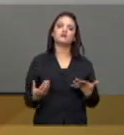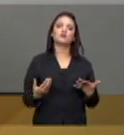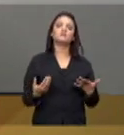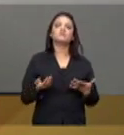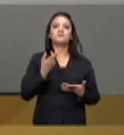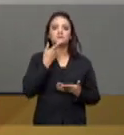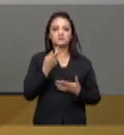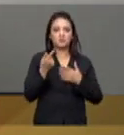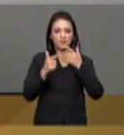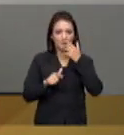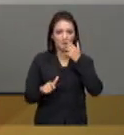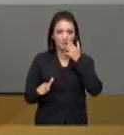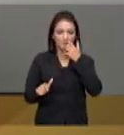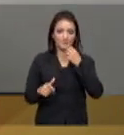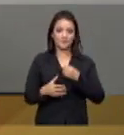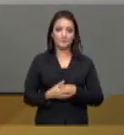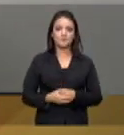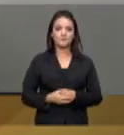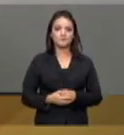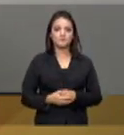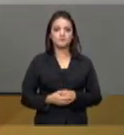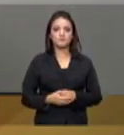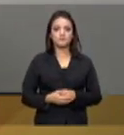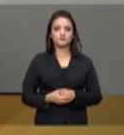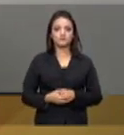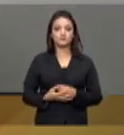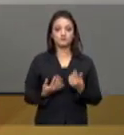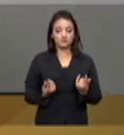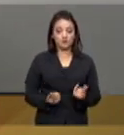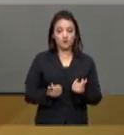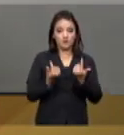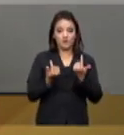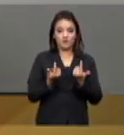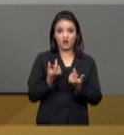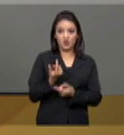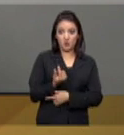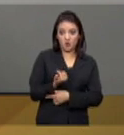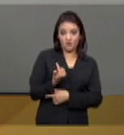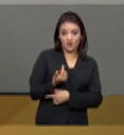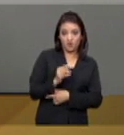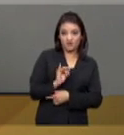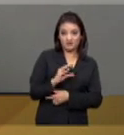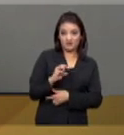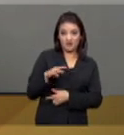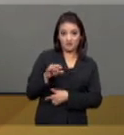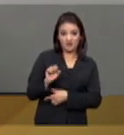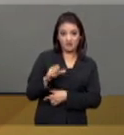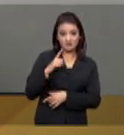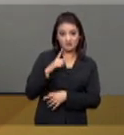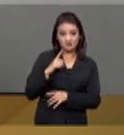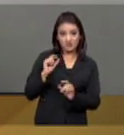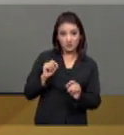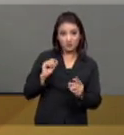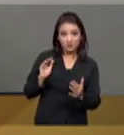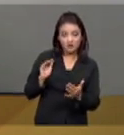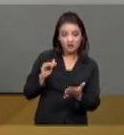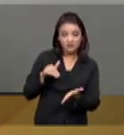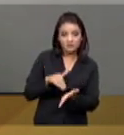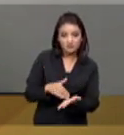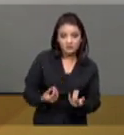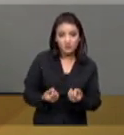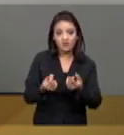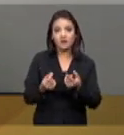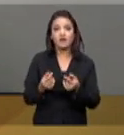e realcei, então, que o valor do ICMS tem como destinatário. Em pauta, em barra de declaração, no